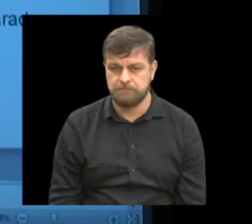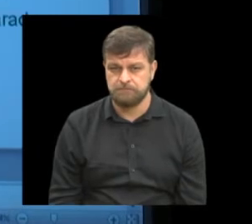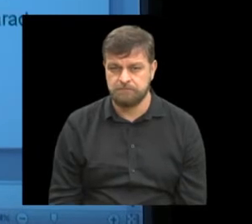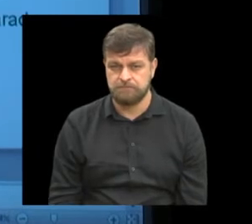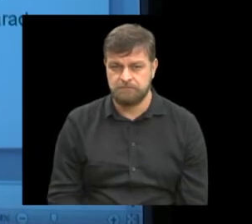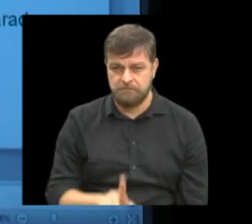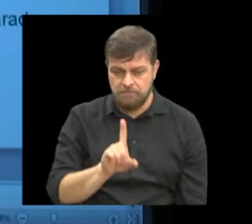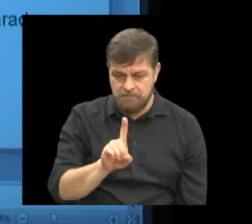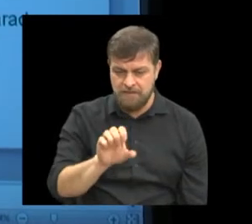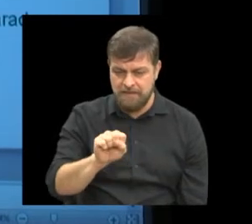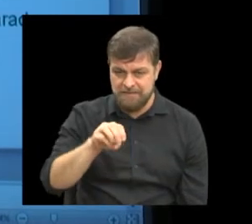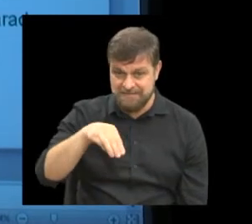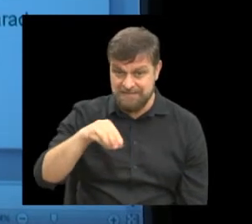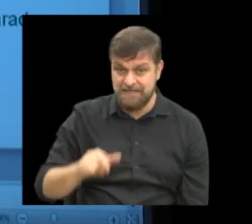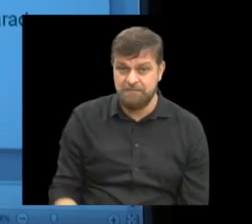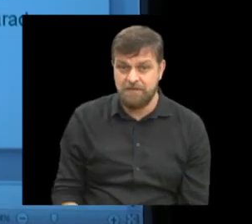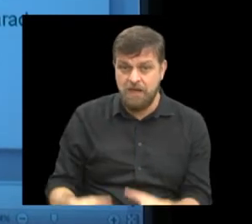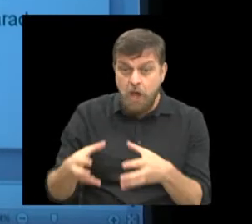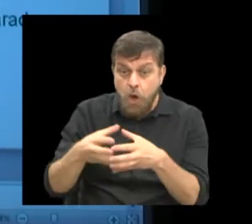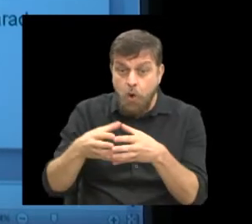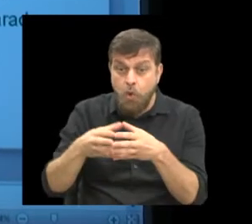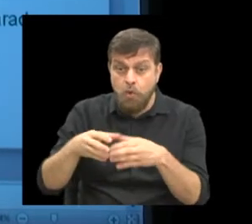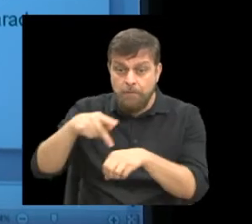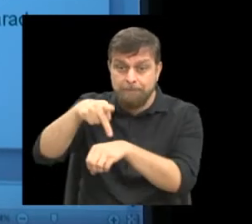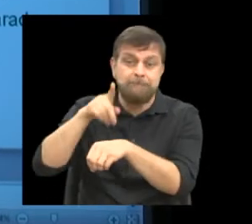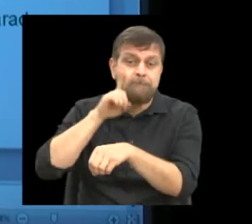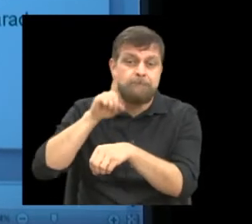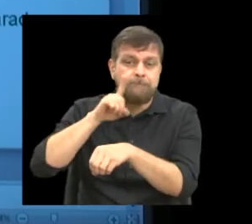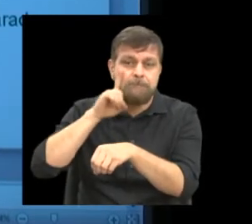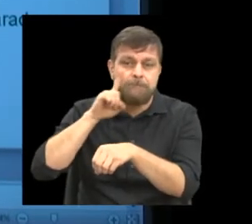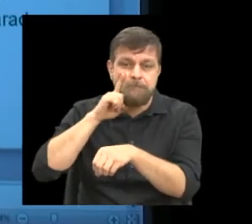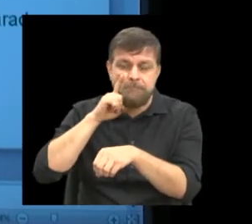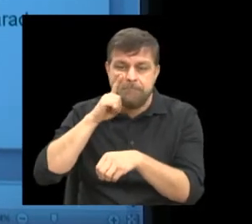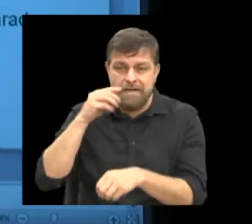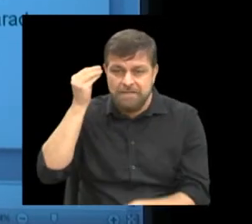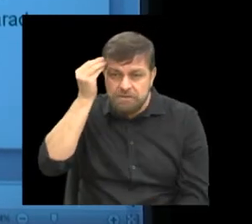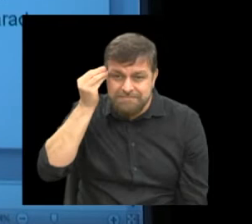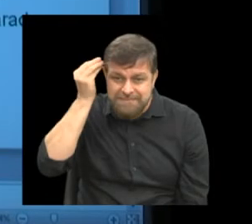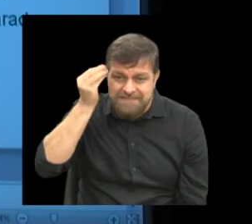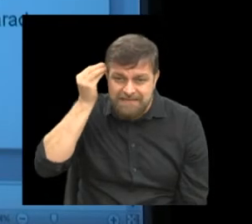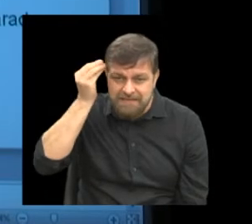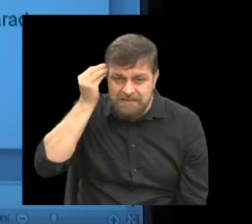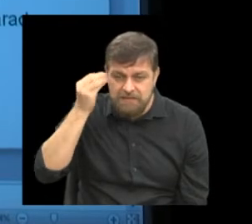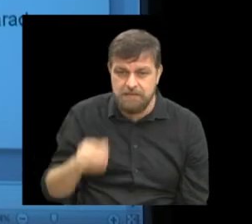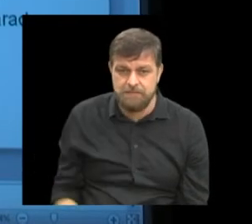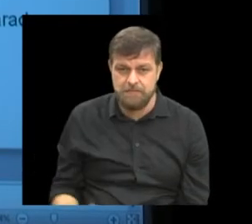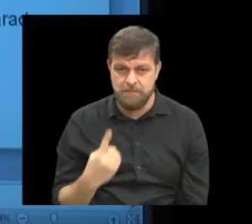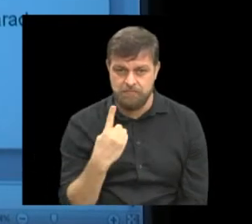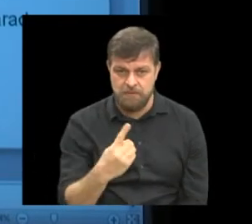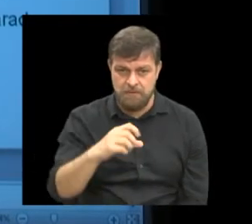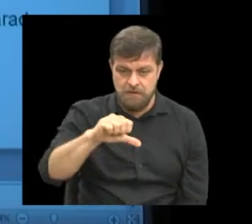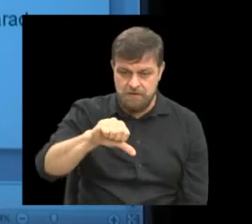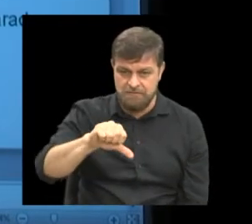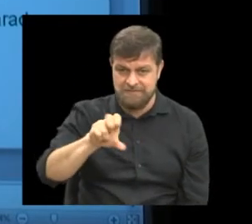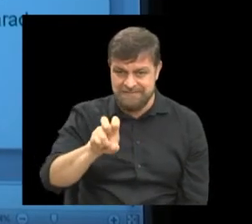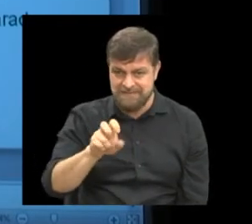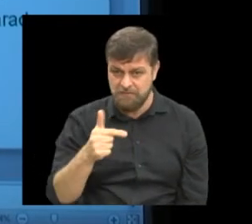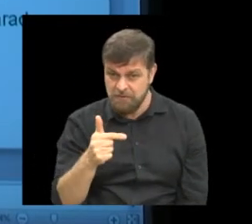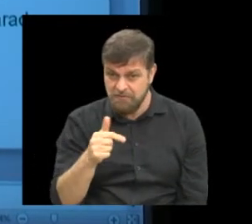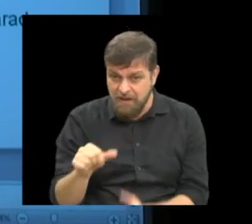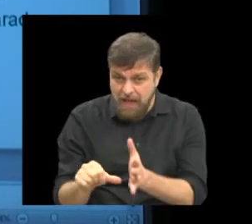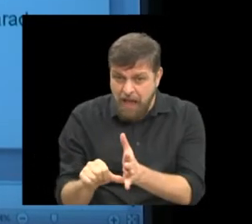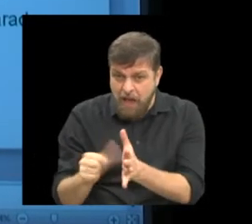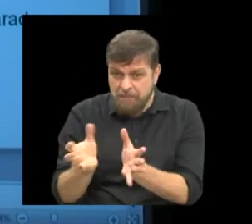DSM, é a Associação Americana de Psiquiatria, tá? Em 1952... a DSM foi o